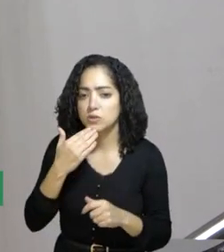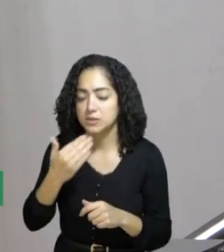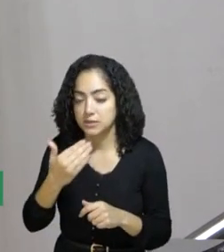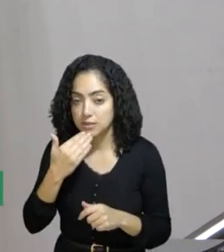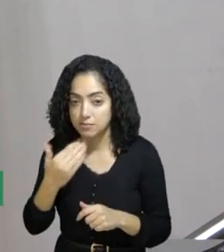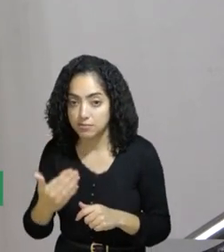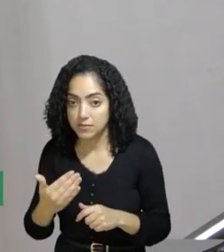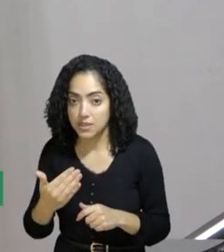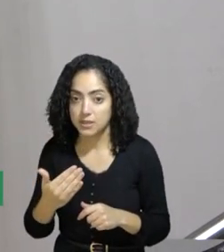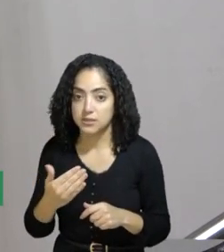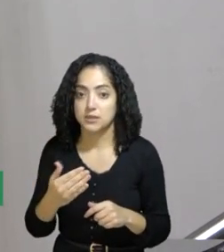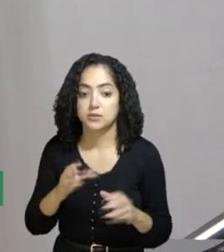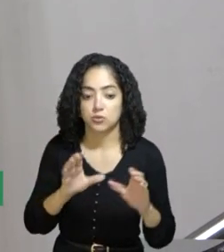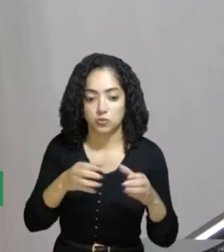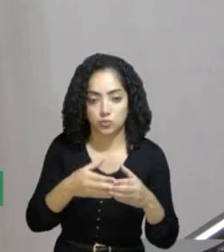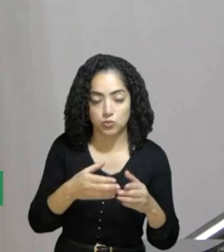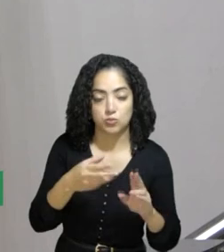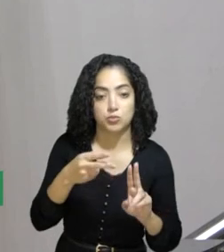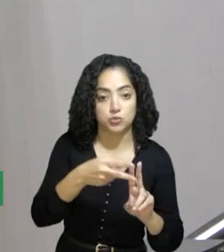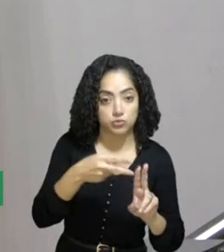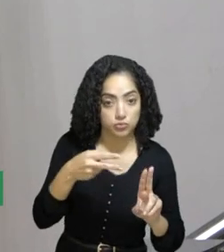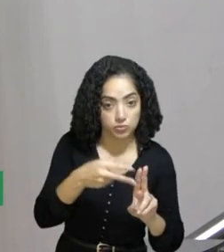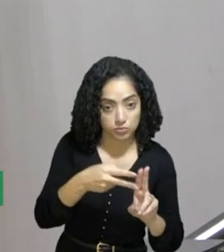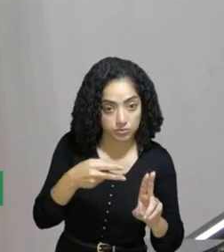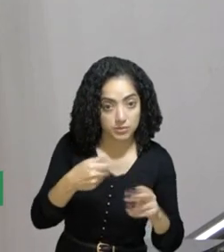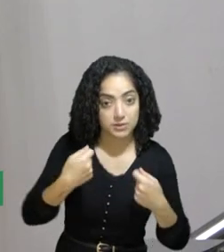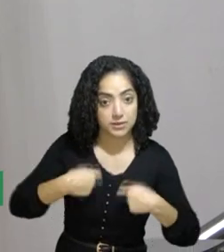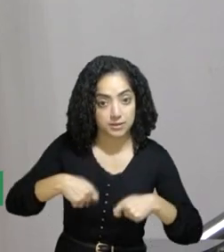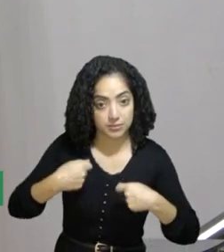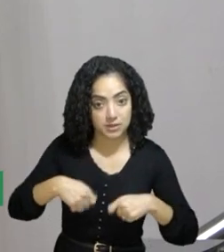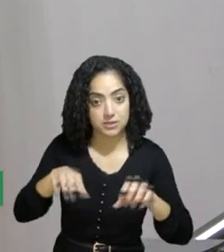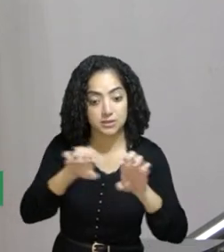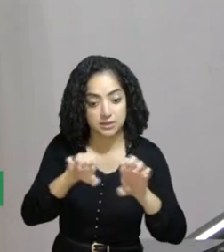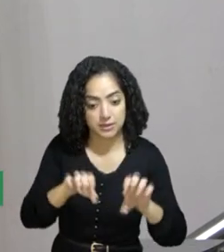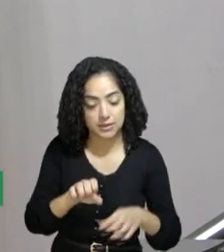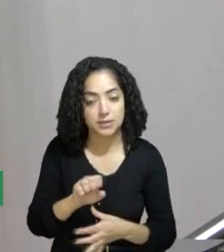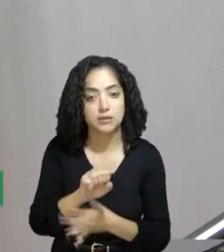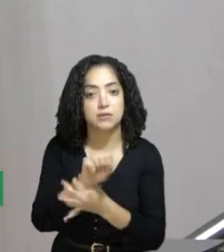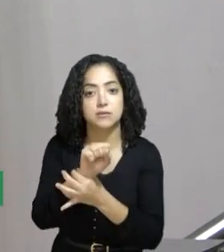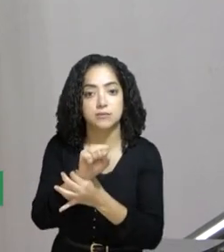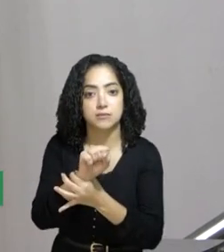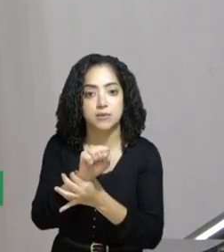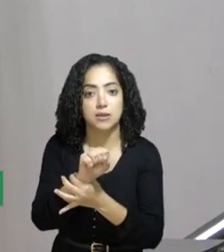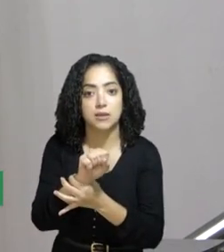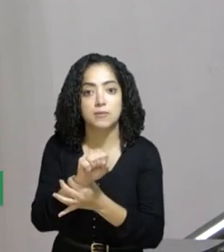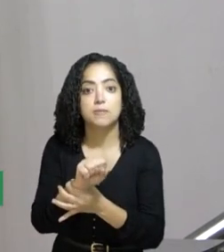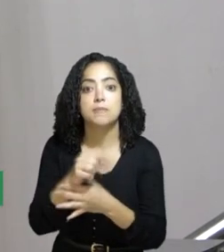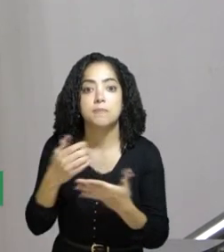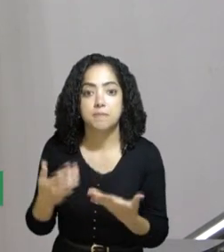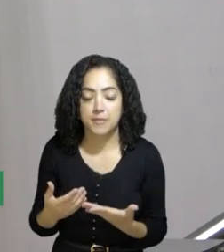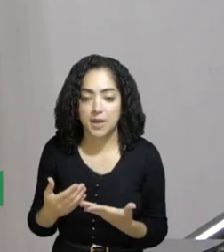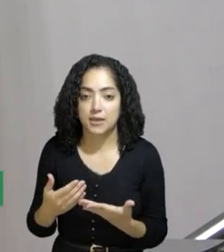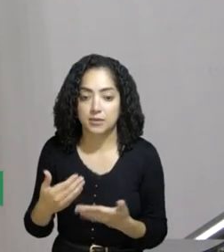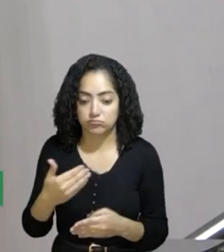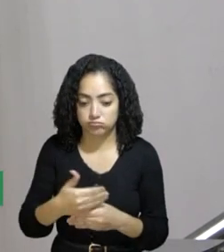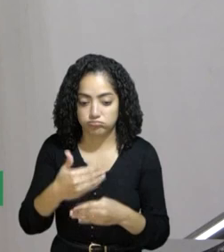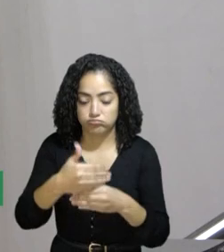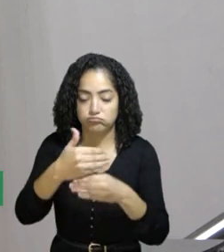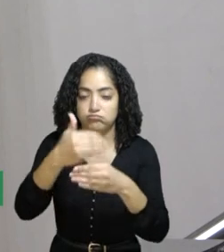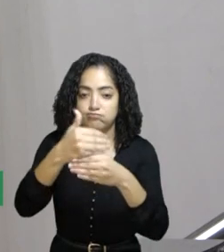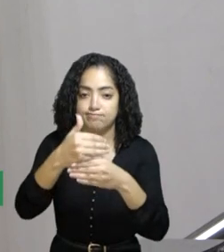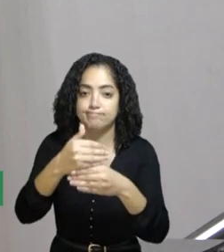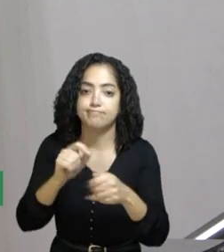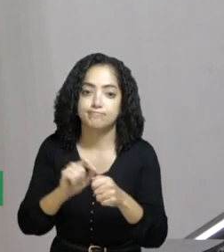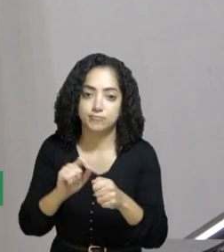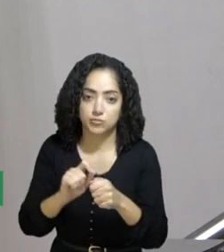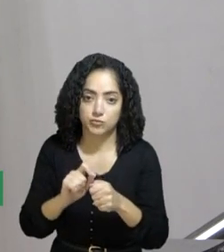às aldeias indígenas que precisam ter as suas estruturas garantidas para que a operacionalização da barragem aconteça. E